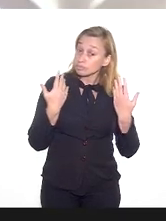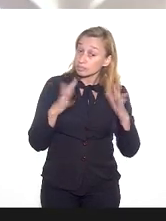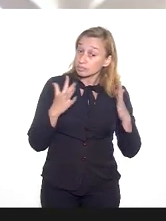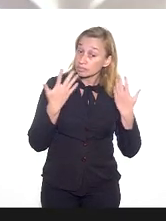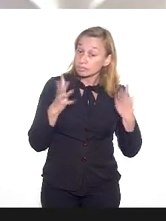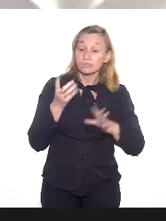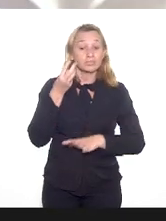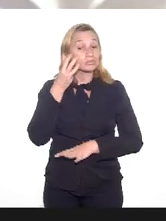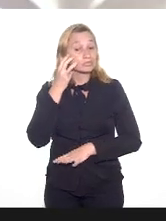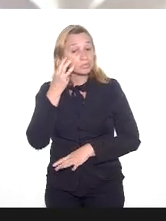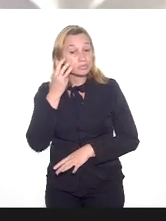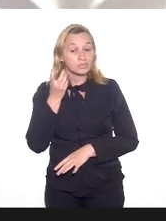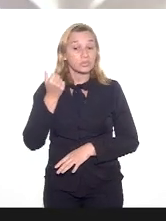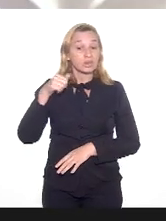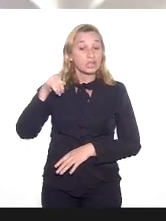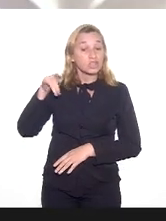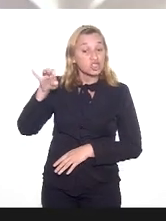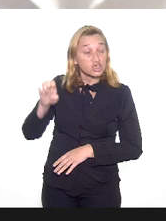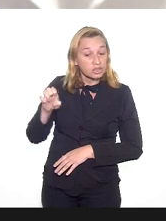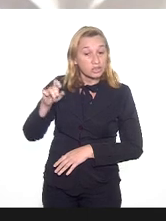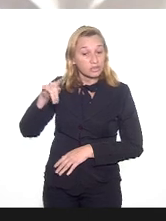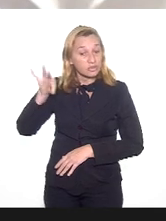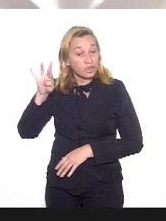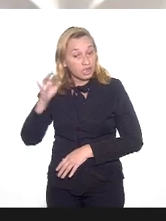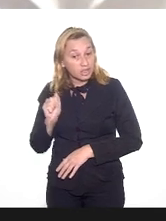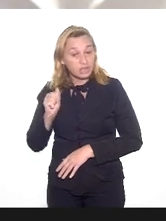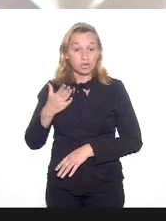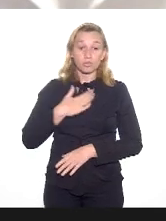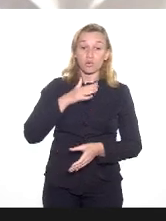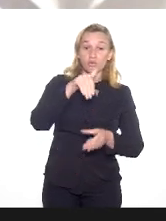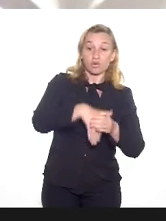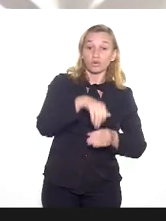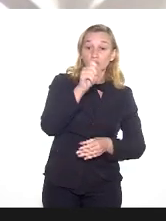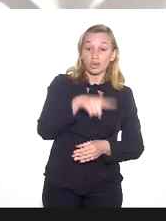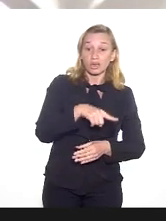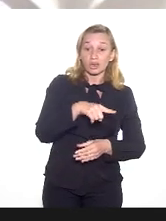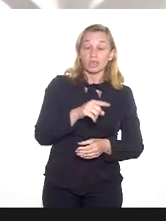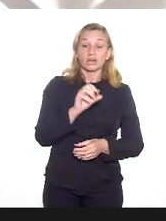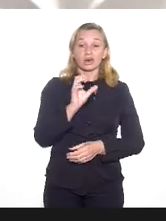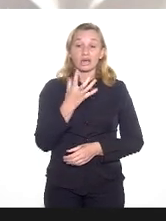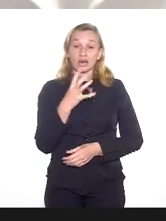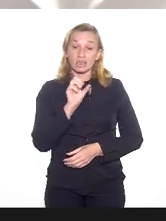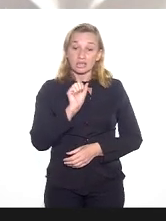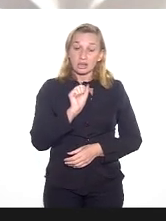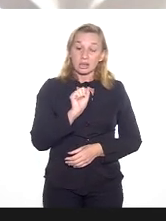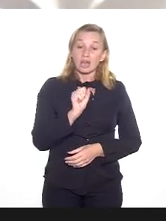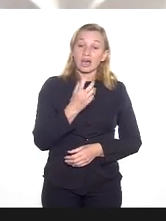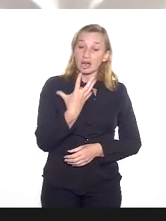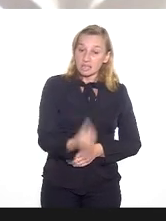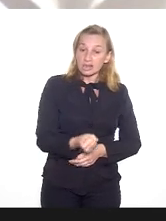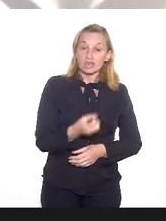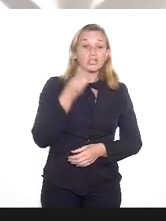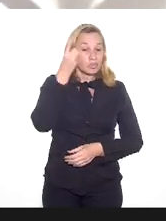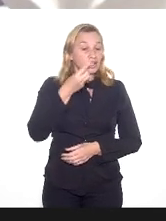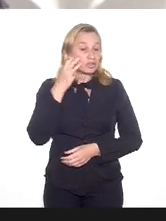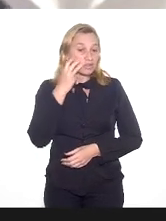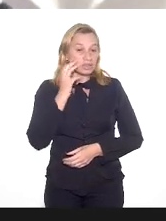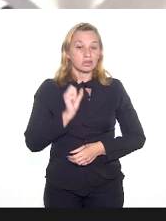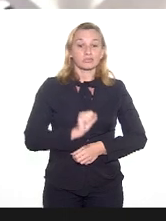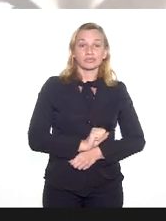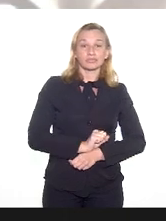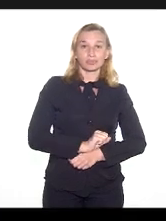deputado Valdeque Carneiro, mas também o deputado Alexandre Freitas, o meu voto é favorável ao relatório do deputado Valdeque